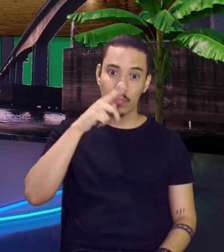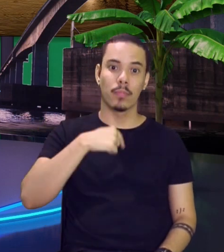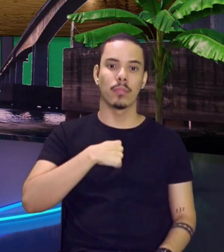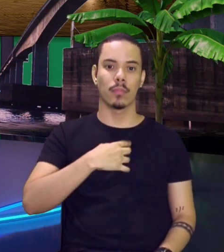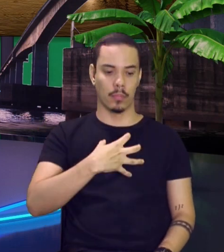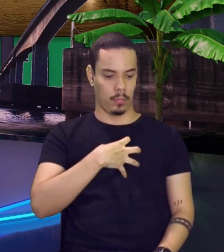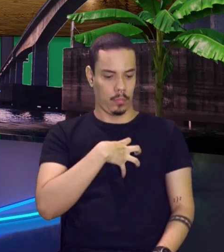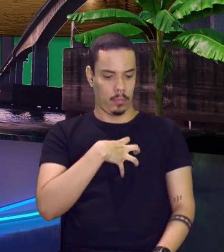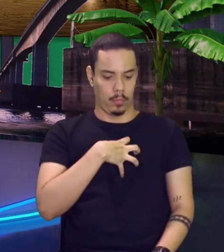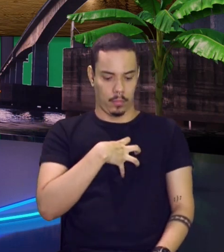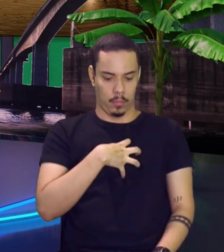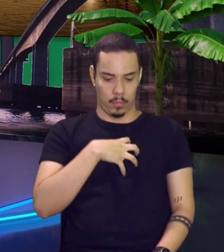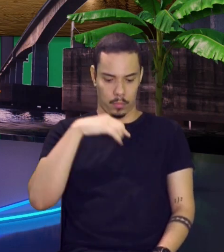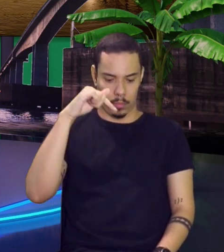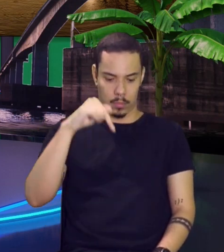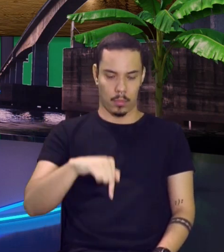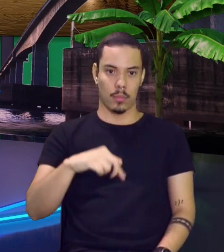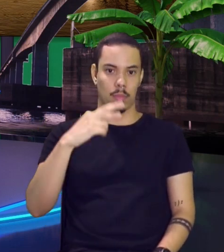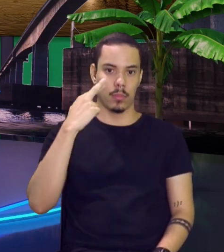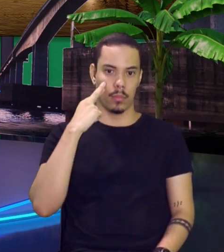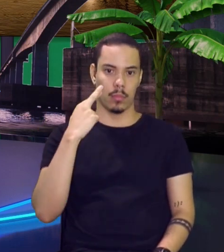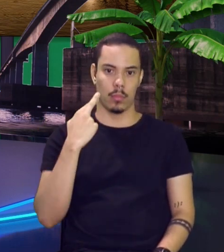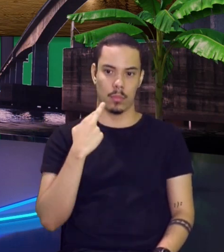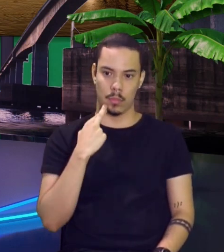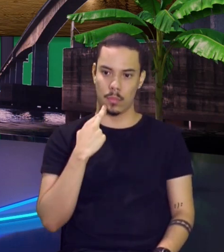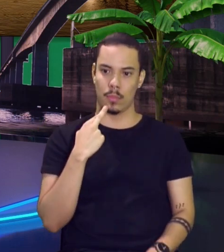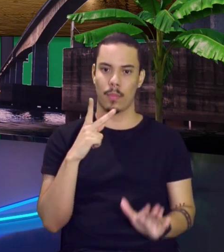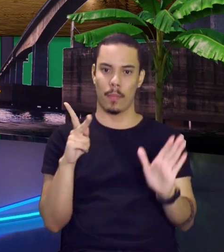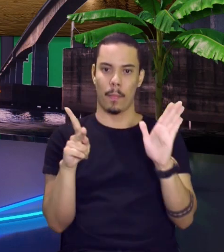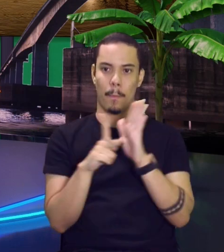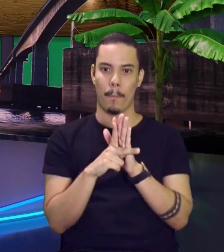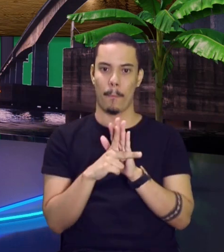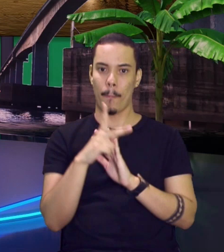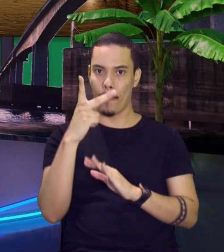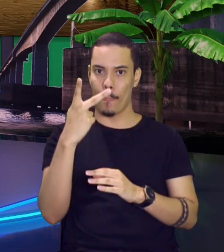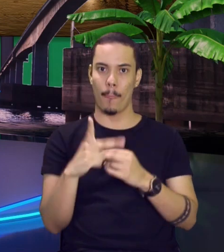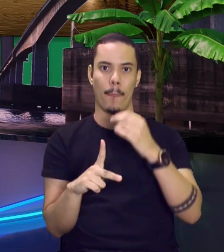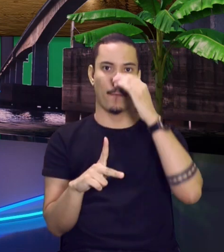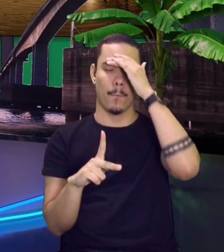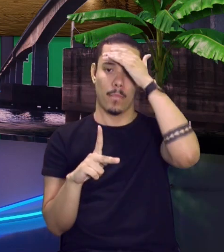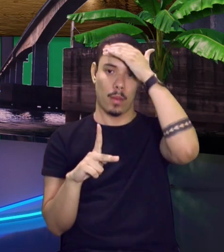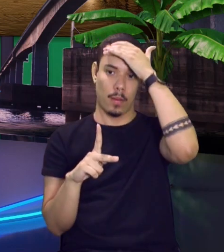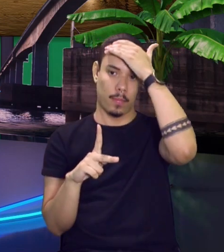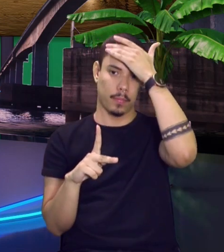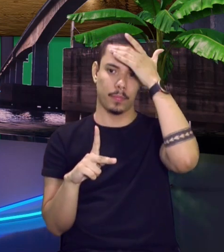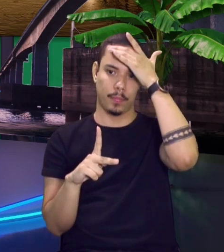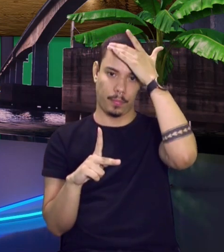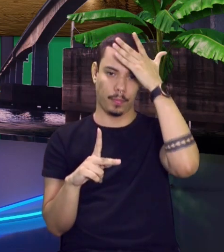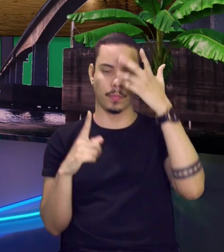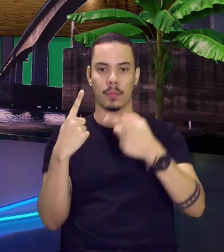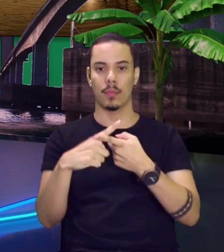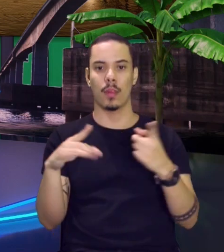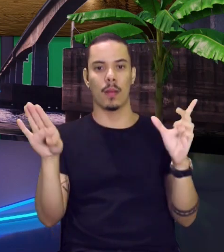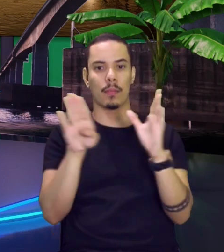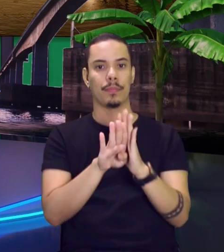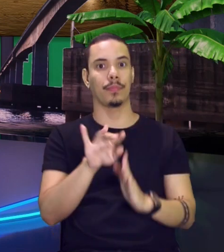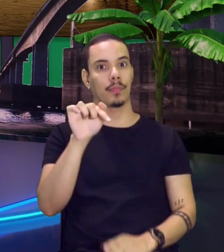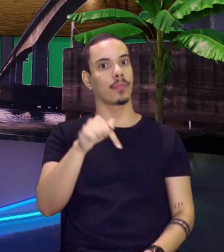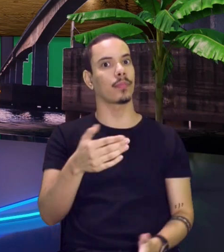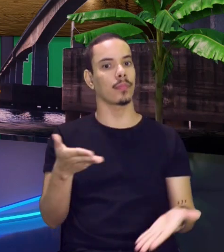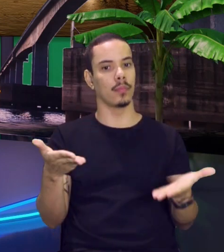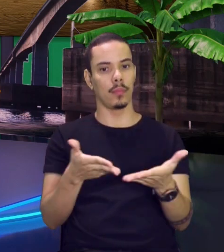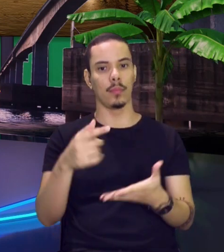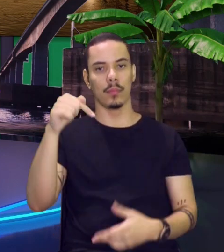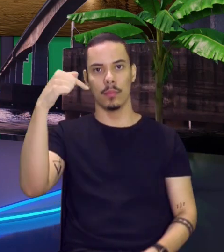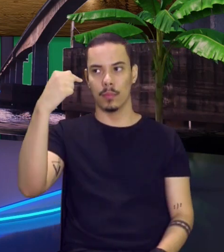eu me sinto de coração uma pessoa rondoniense. Eu cheguei aqui e hoje